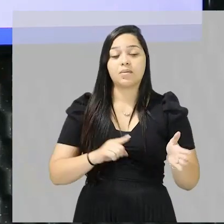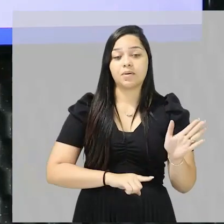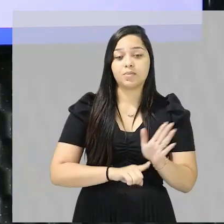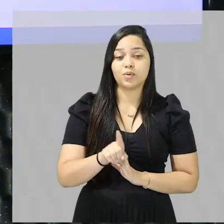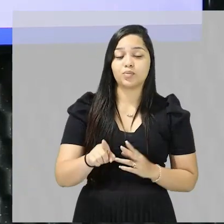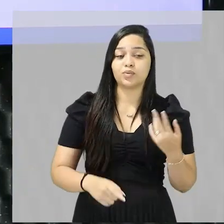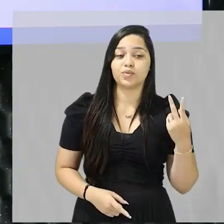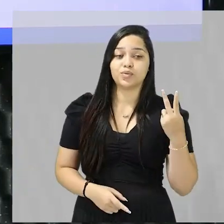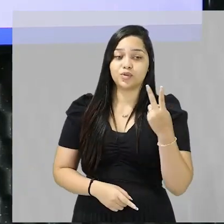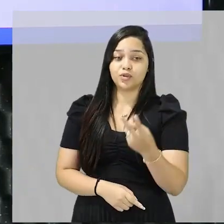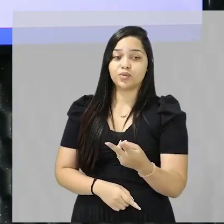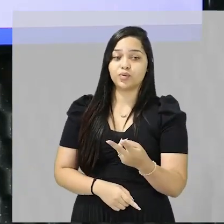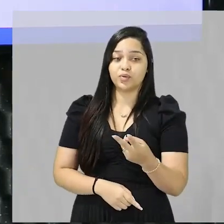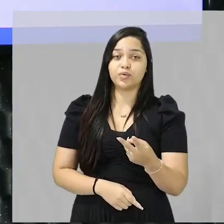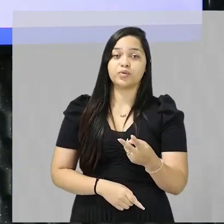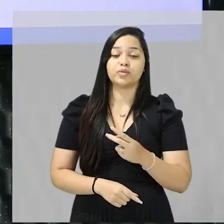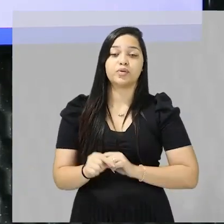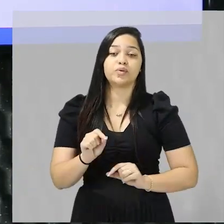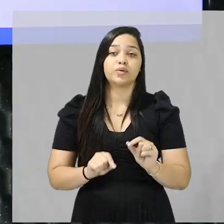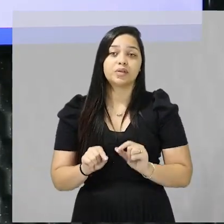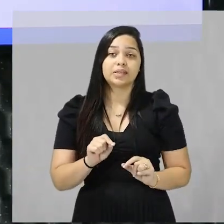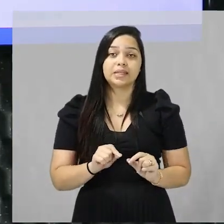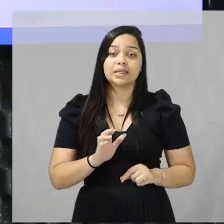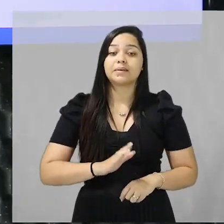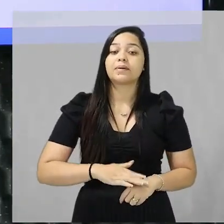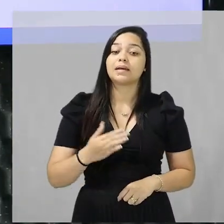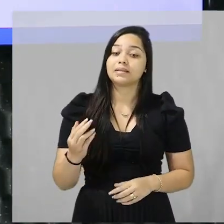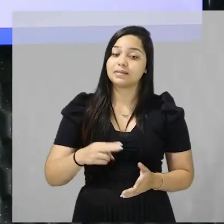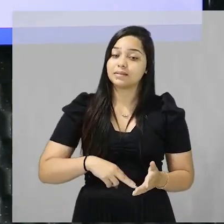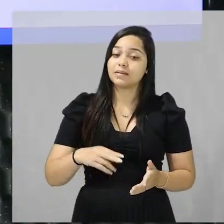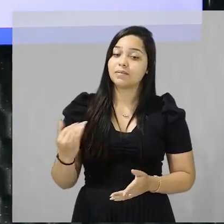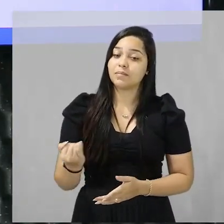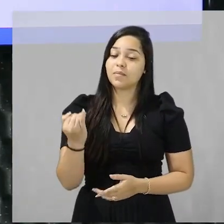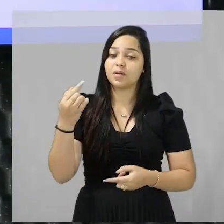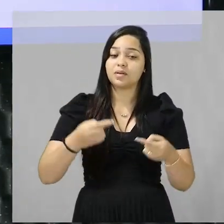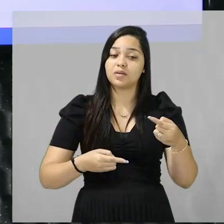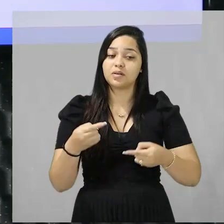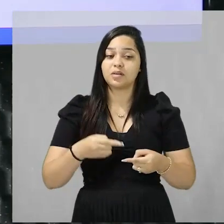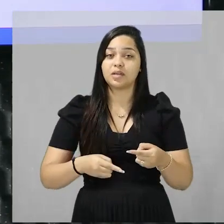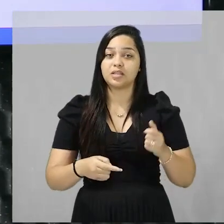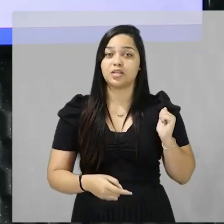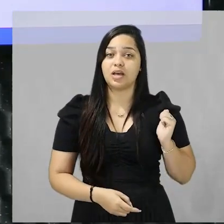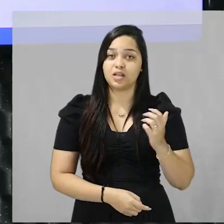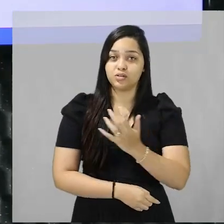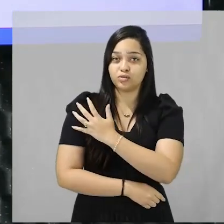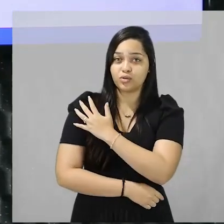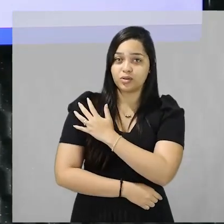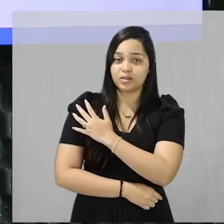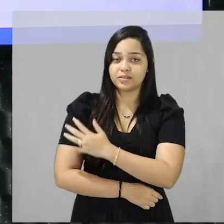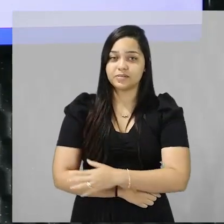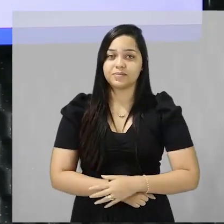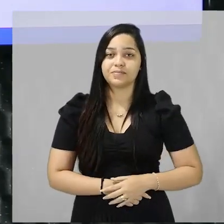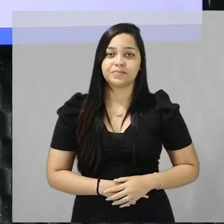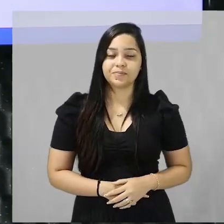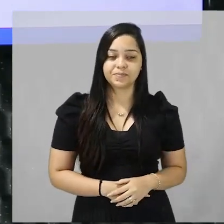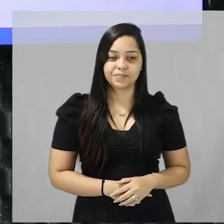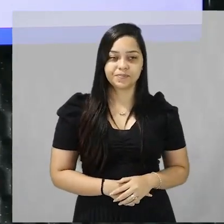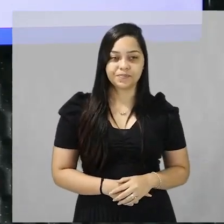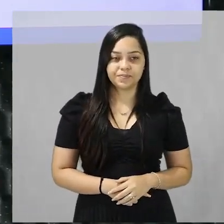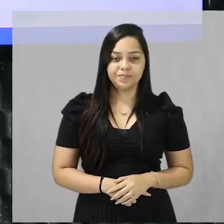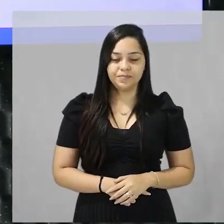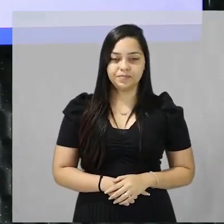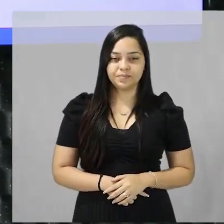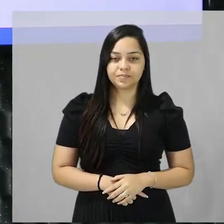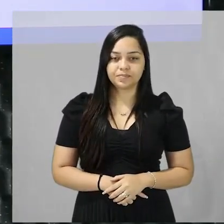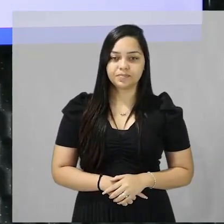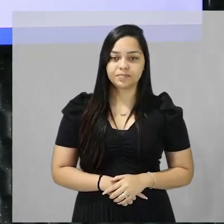questão, de um dos monstros sagrados da leitura política antiga, que é Aristóteles. Se decidem que